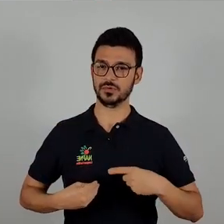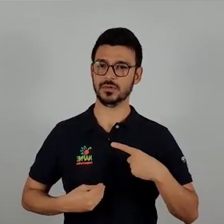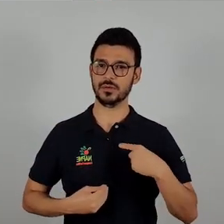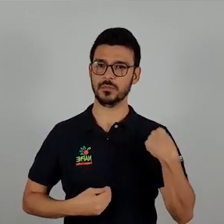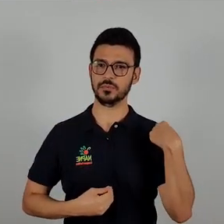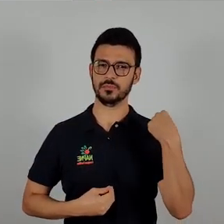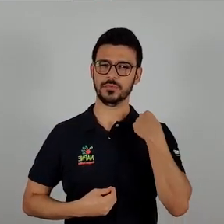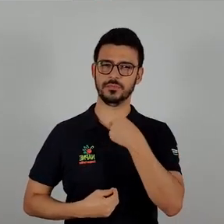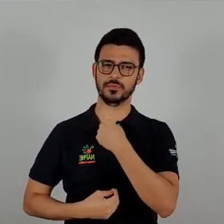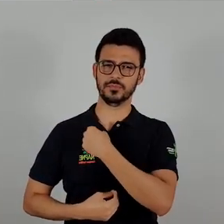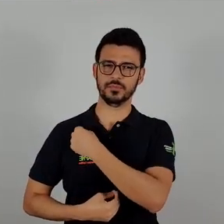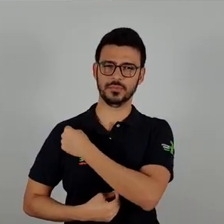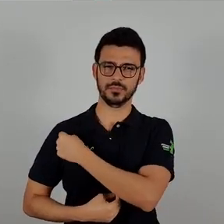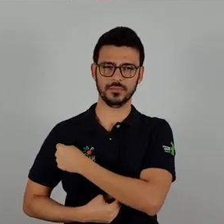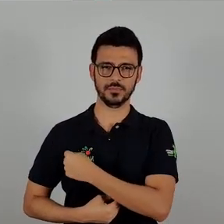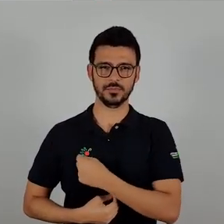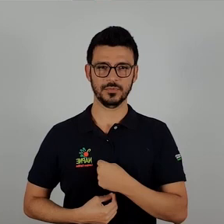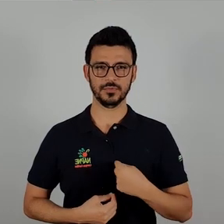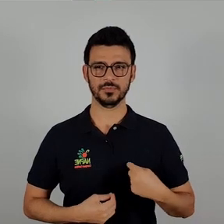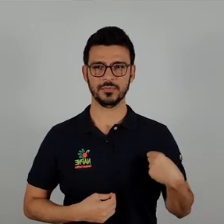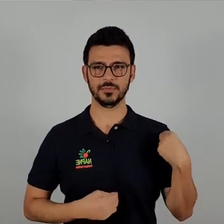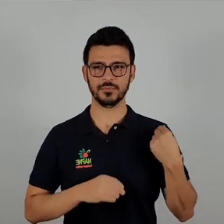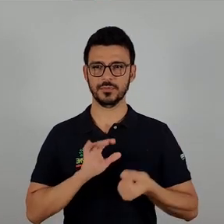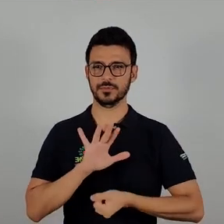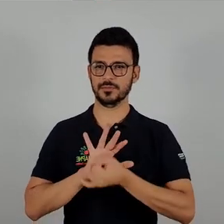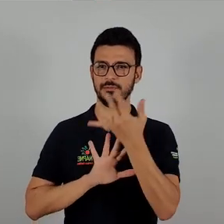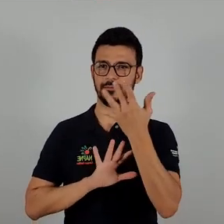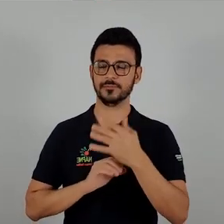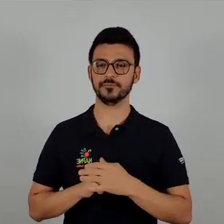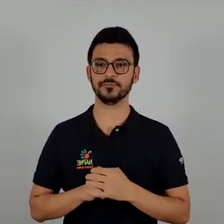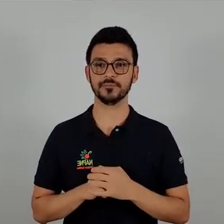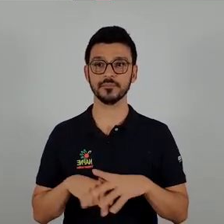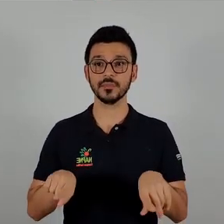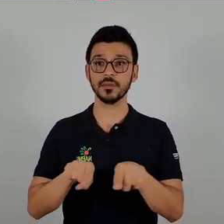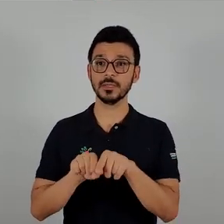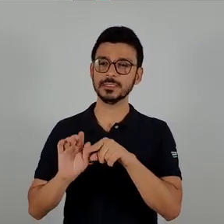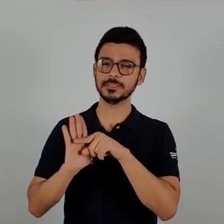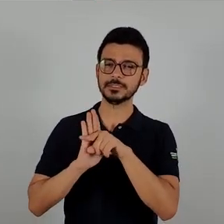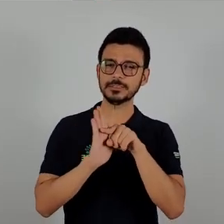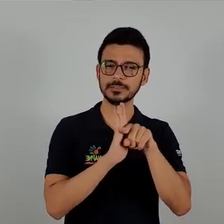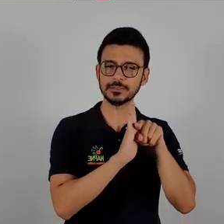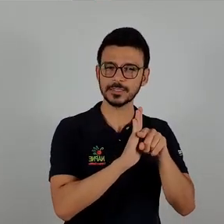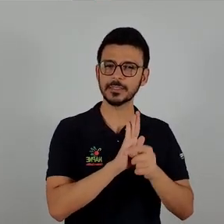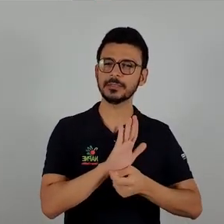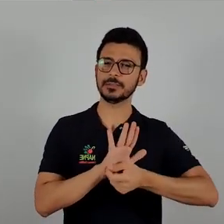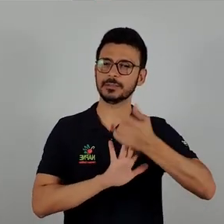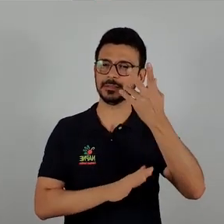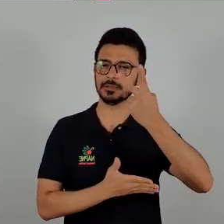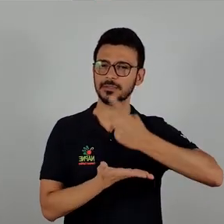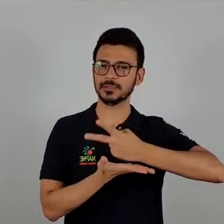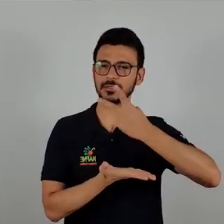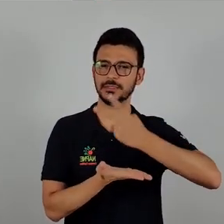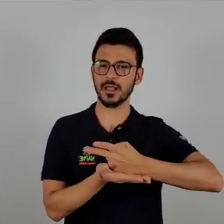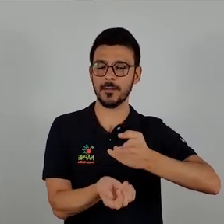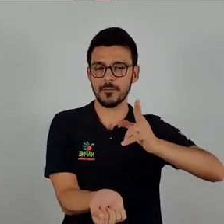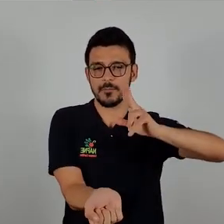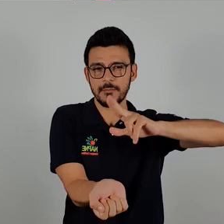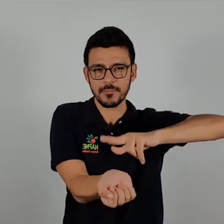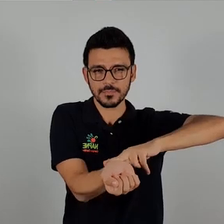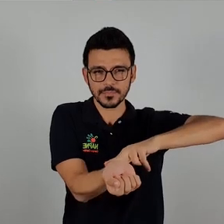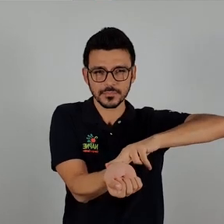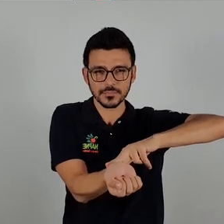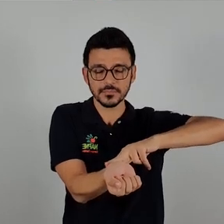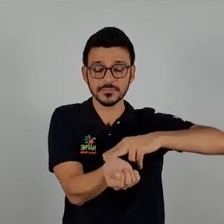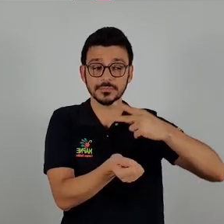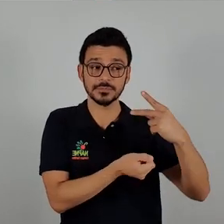língua, como é que é o cheiro desse animal. Aquele cão que chega no consultório, mesmo de banho tomado, já deixa o cheiro marcado lá,